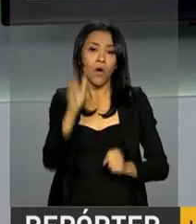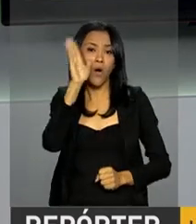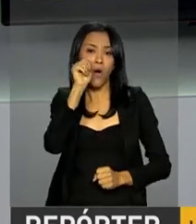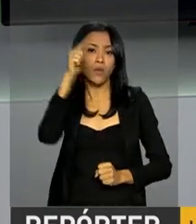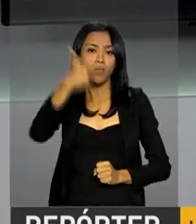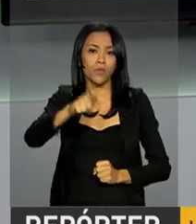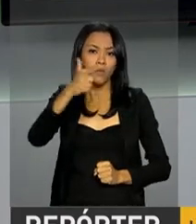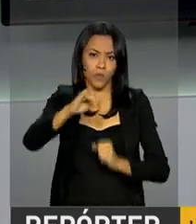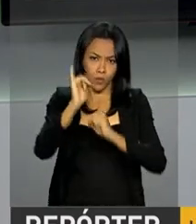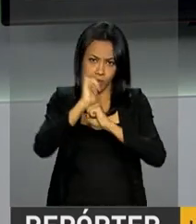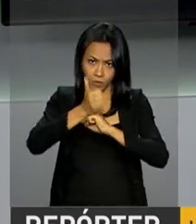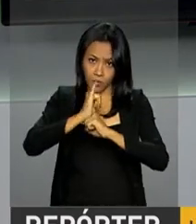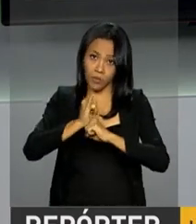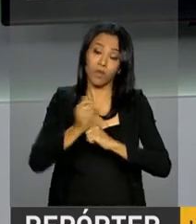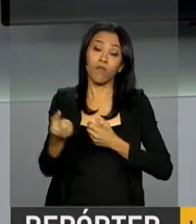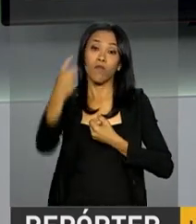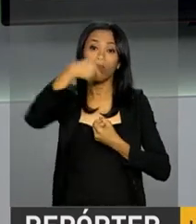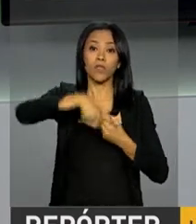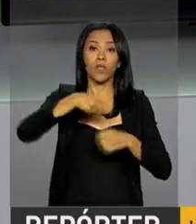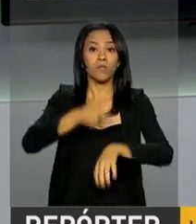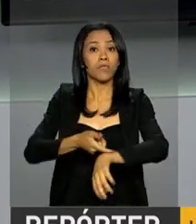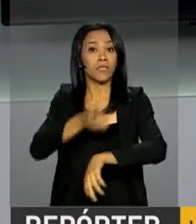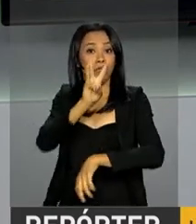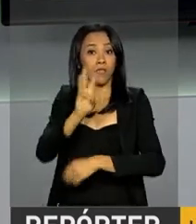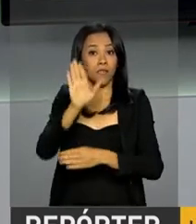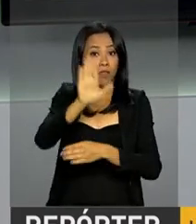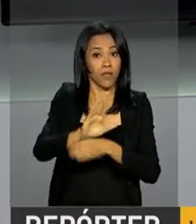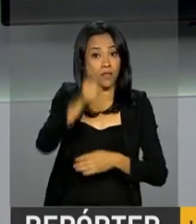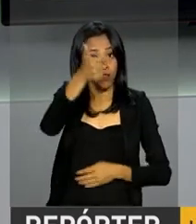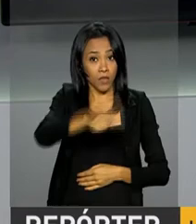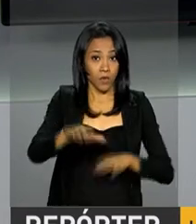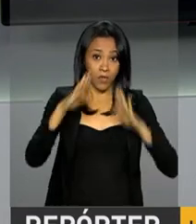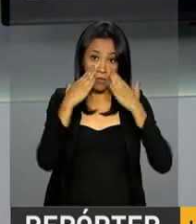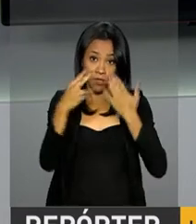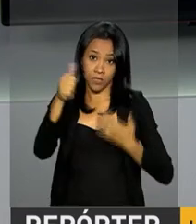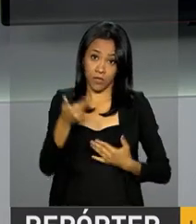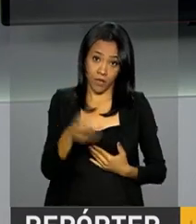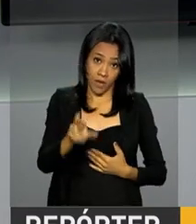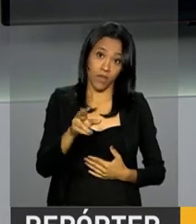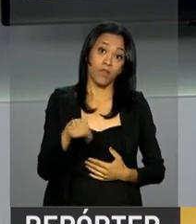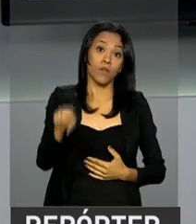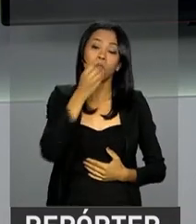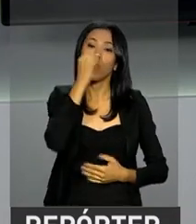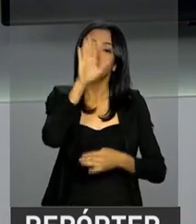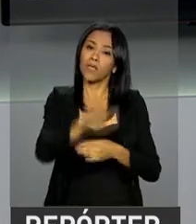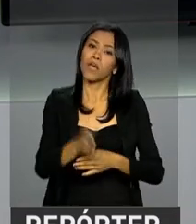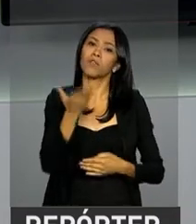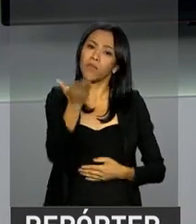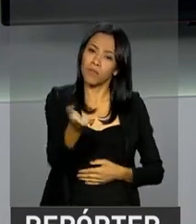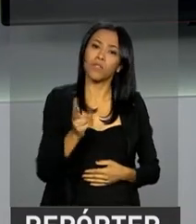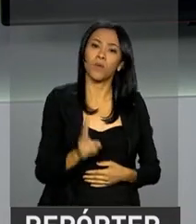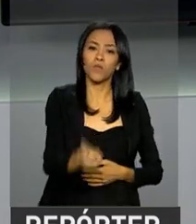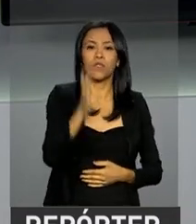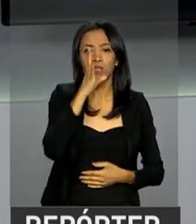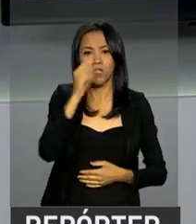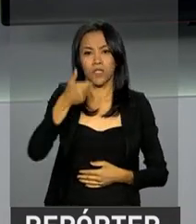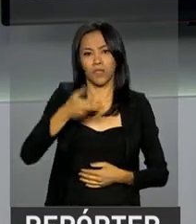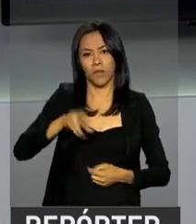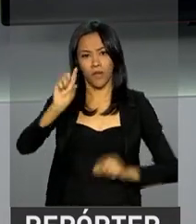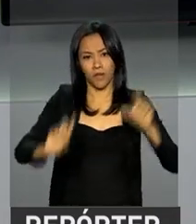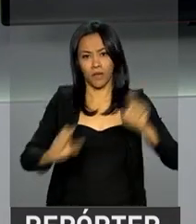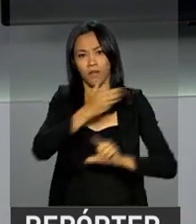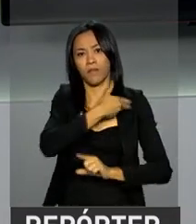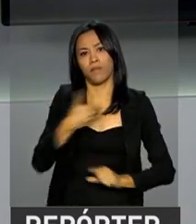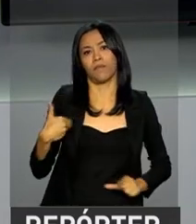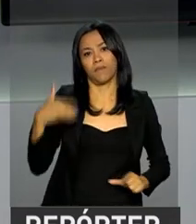reportagens no youtube voltamos às três da tarde na próxima edição do repórter nbr uma boa tarde pra você continue na nbr